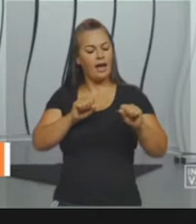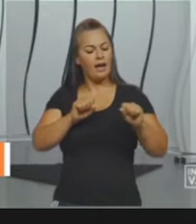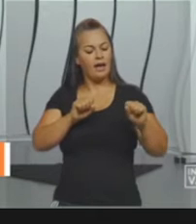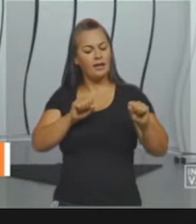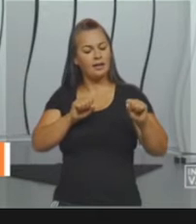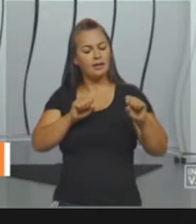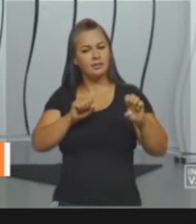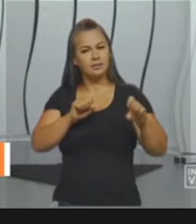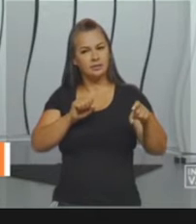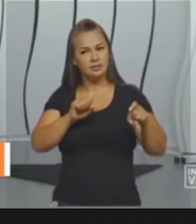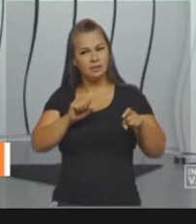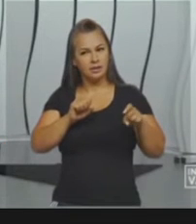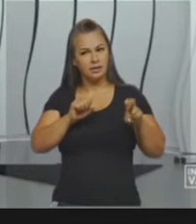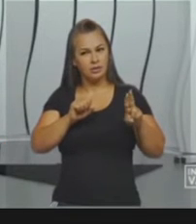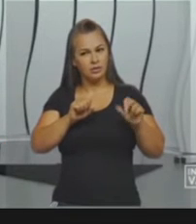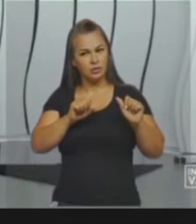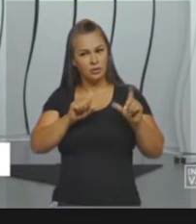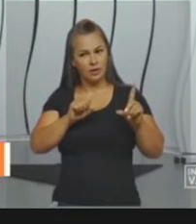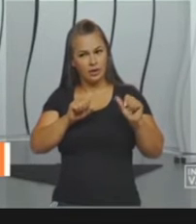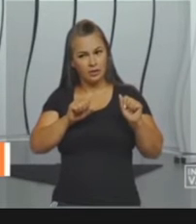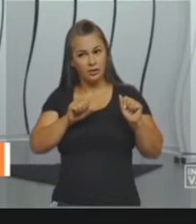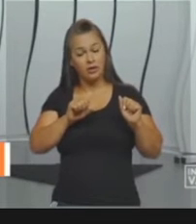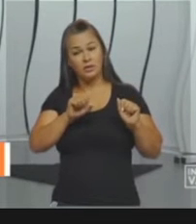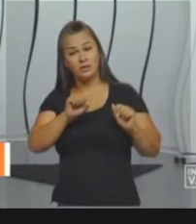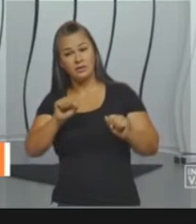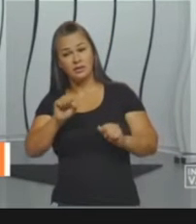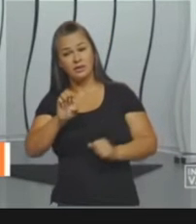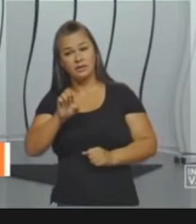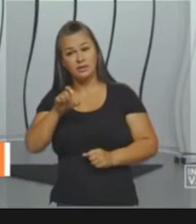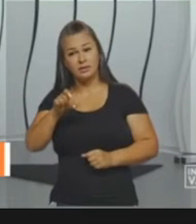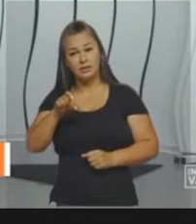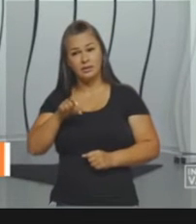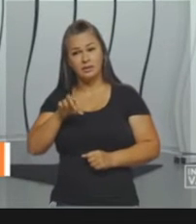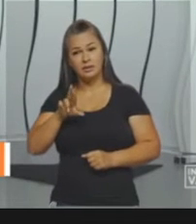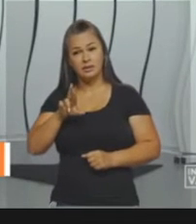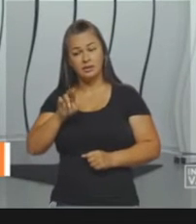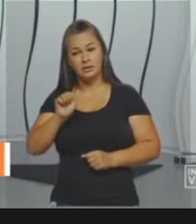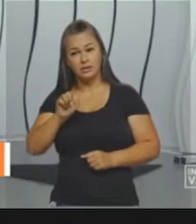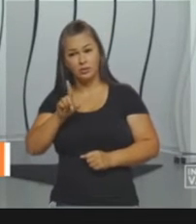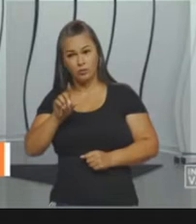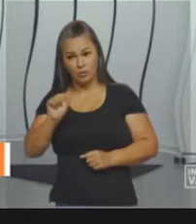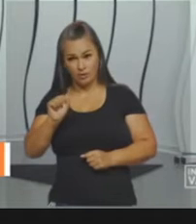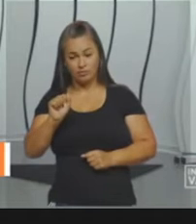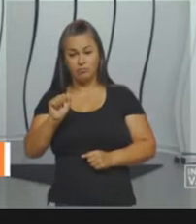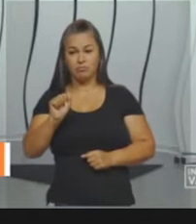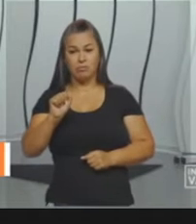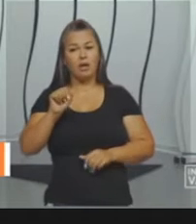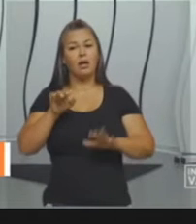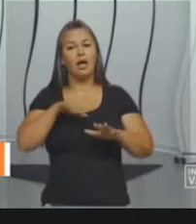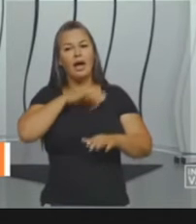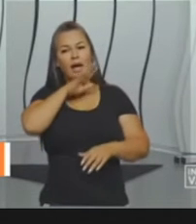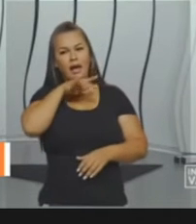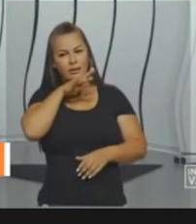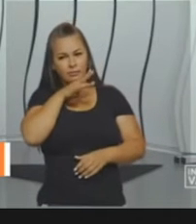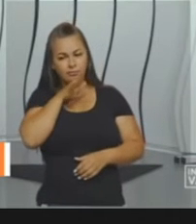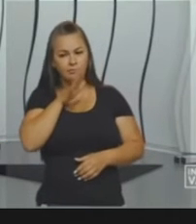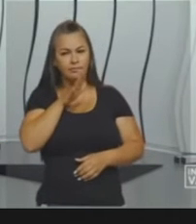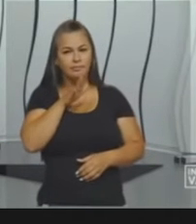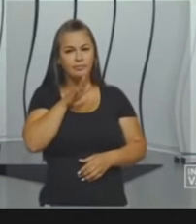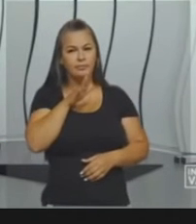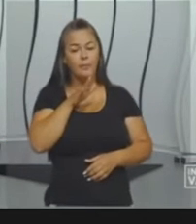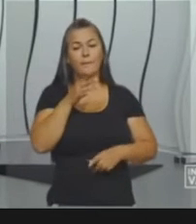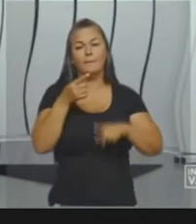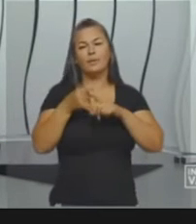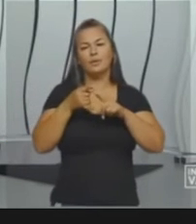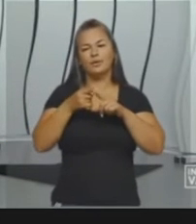reprodução sexuada, ok? Bom, os vertebrados, de uma maneira geral, a grande